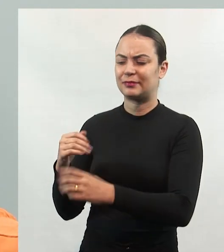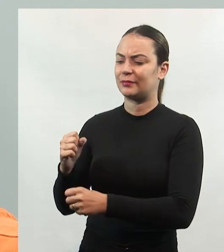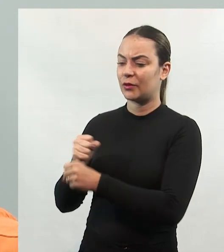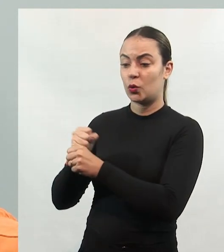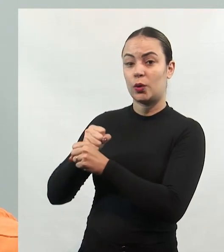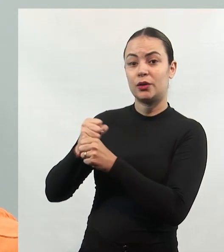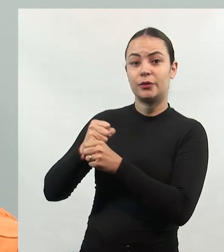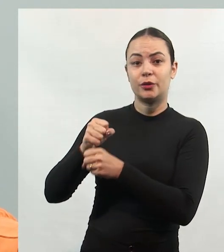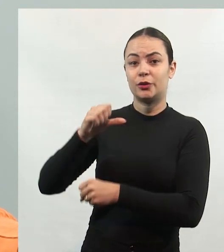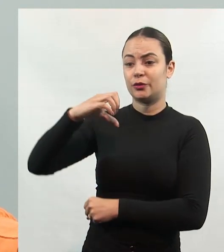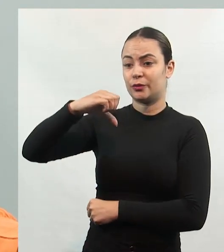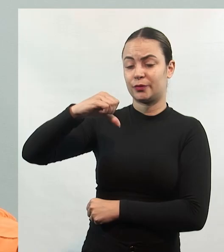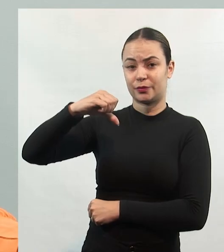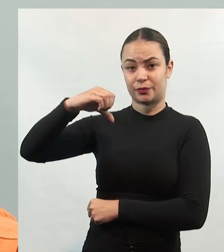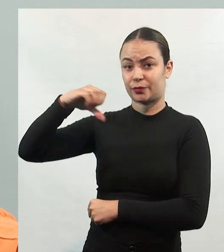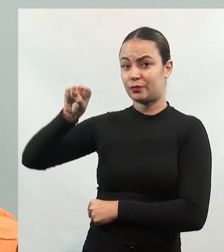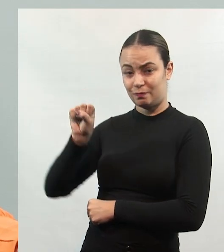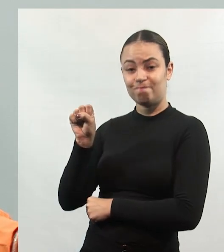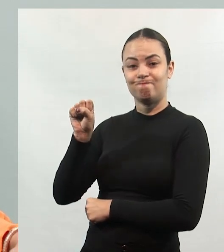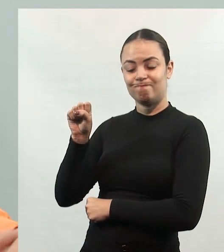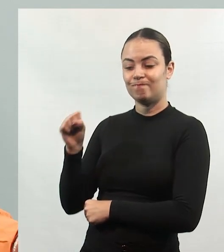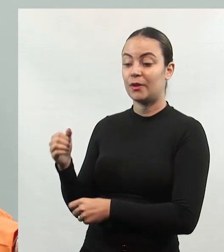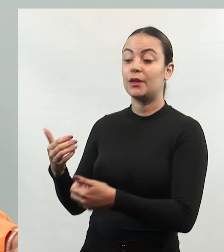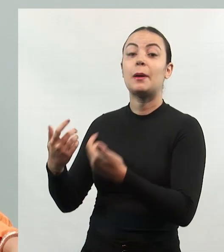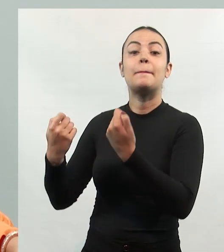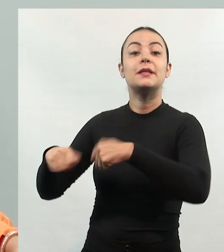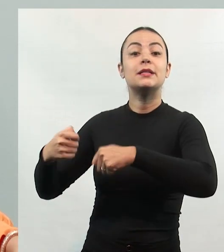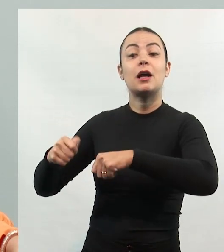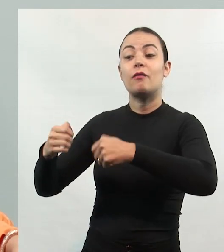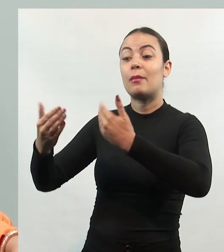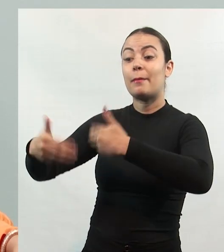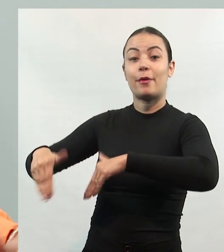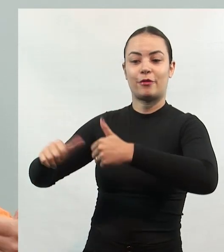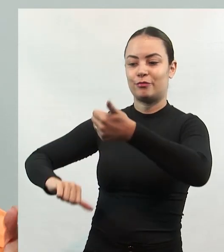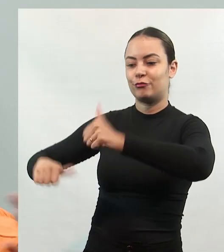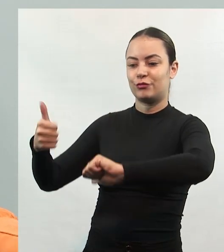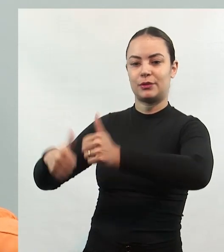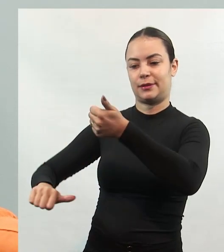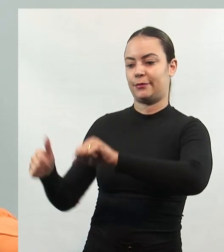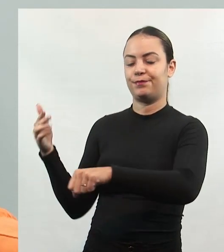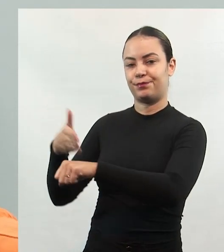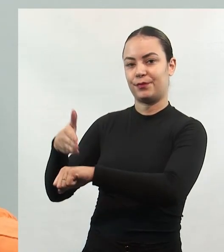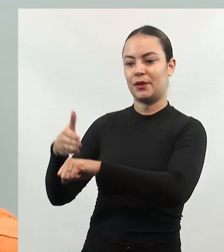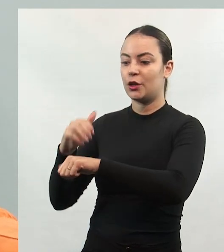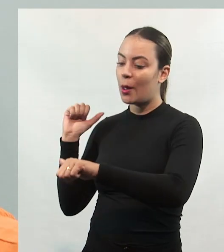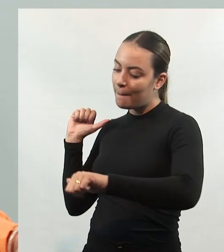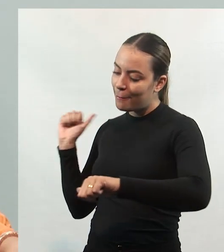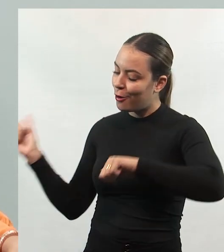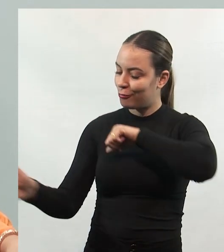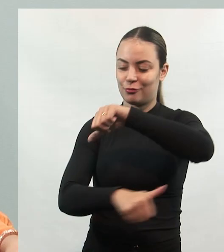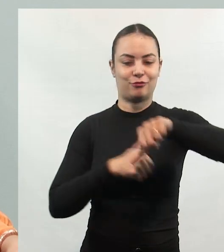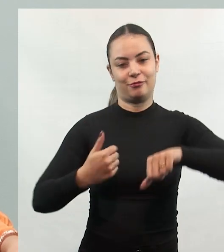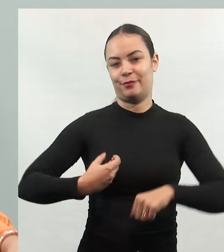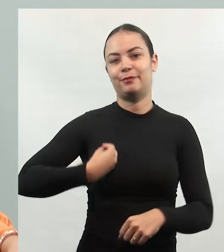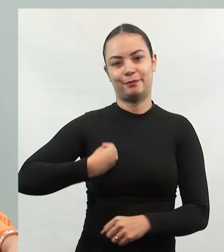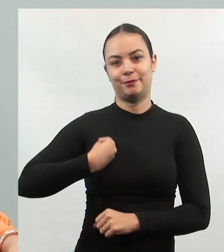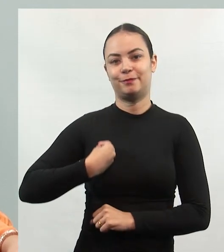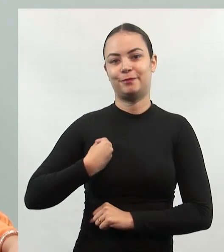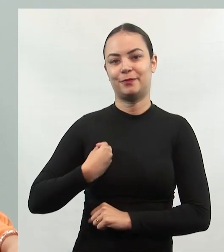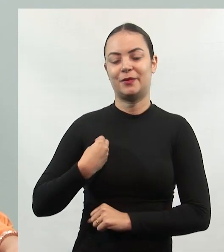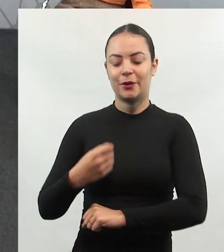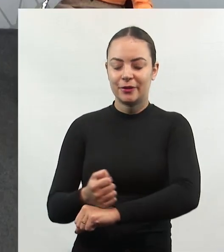Carmela representou mudança de vida para mim. Então, fiquei muito emocionada e na minha mente ter essa retrospectiva aí com a tua